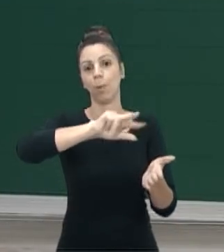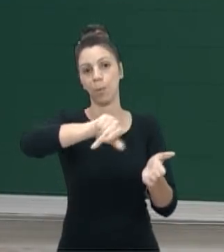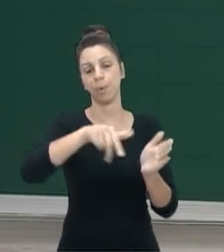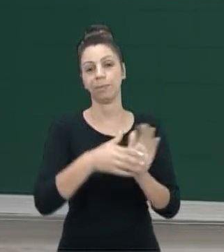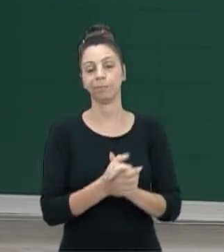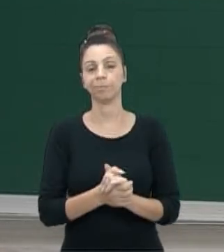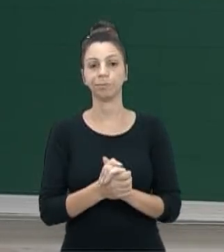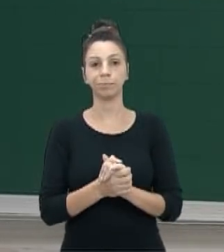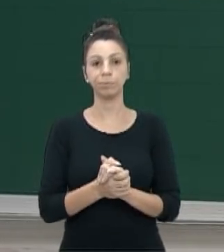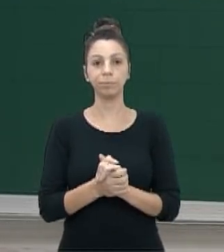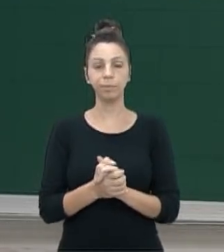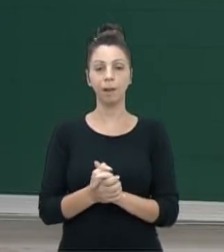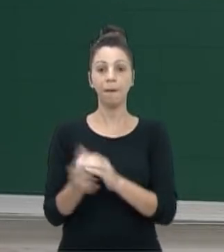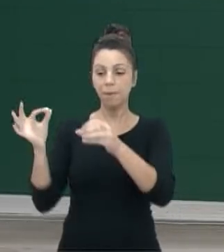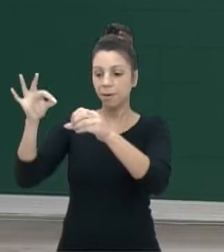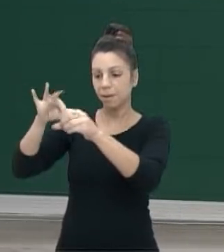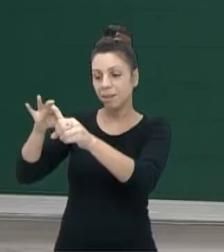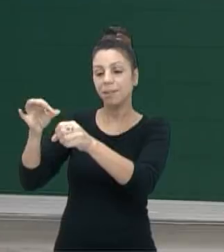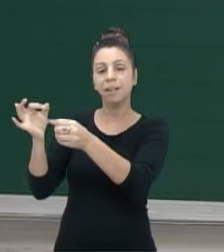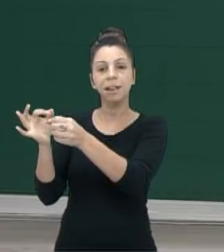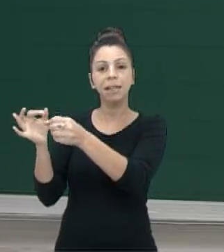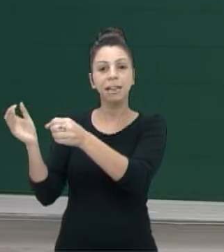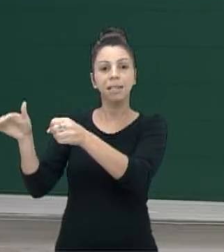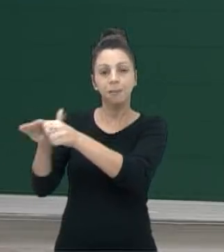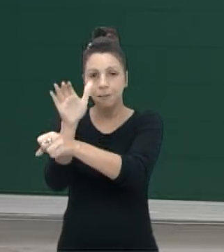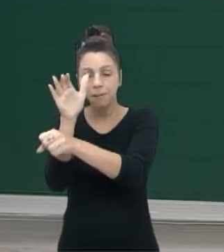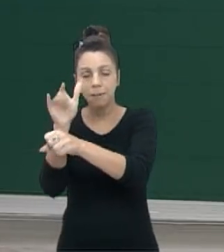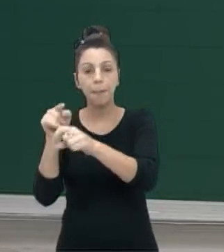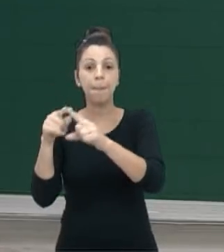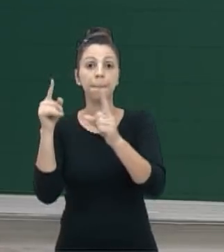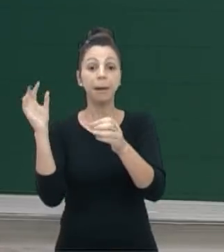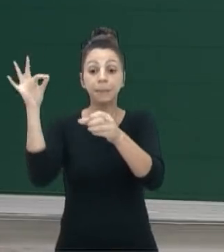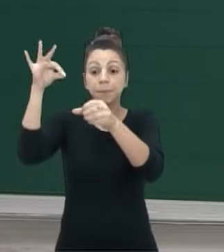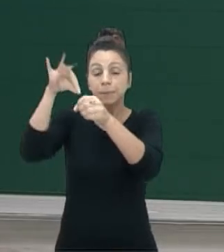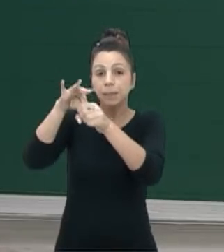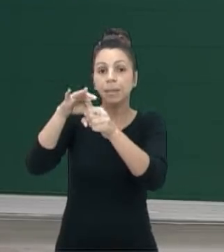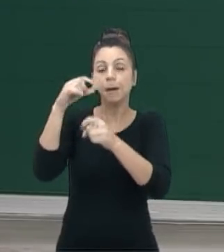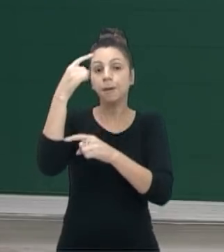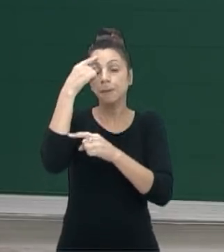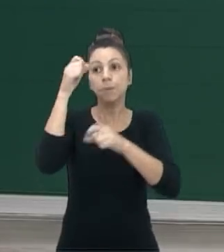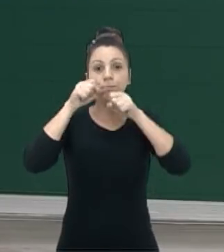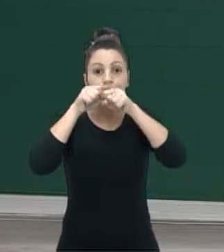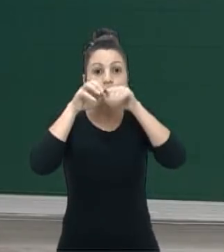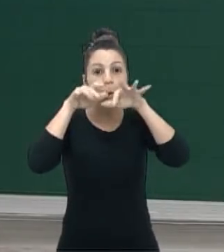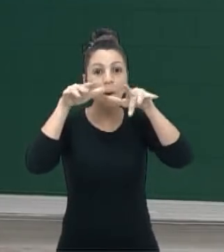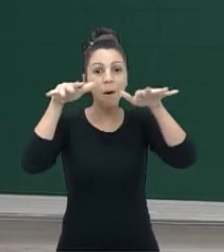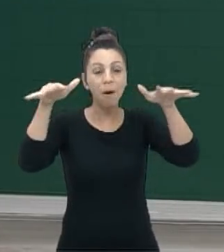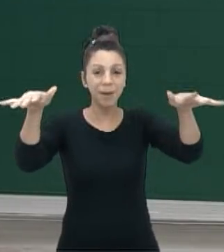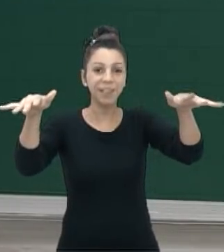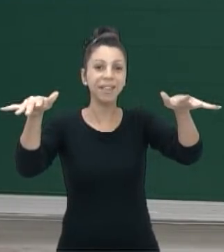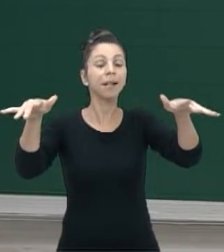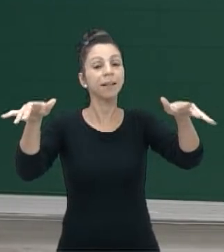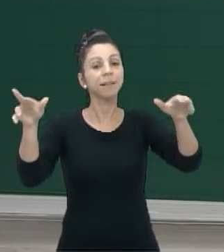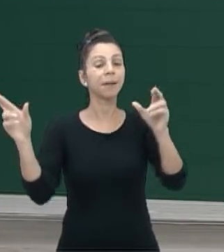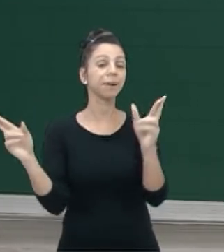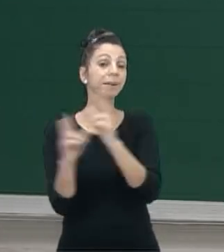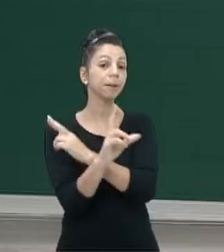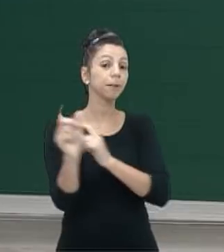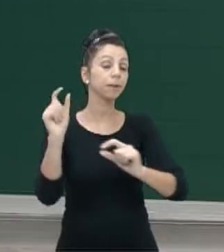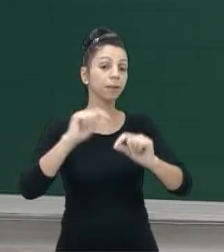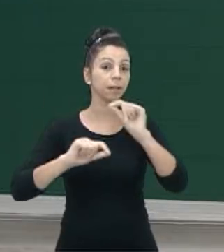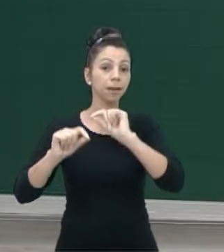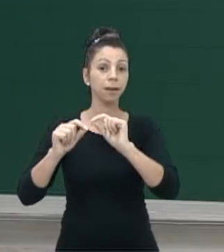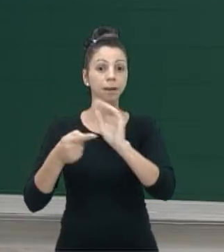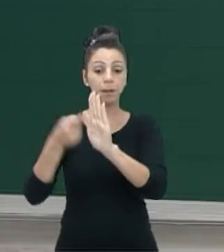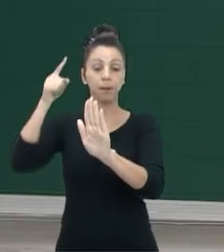de plantações, de sementes, né? Mas plantar uma ideia, disseminar uma ideia, né, está relacionada a uma